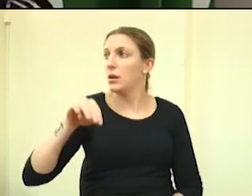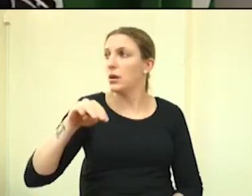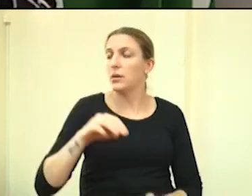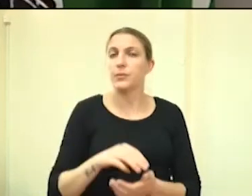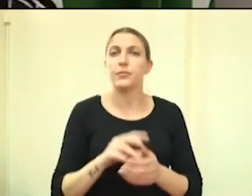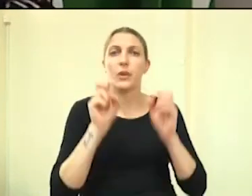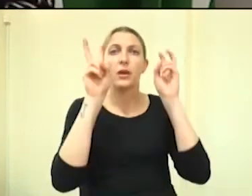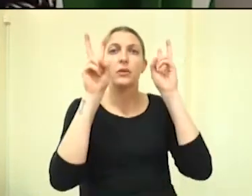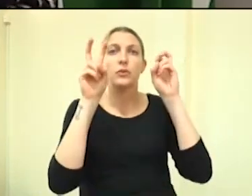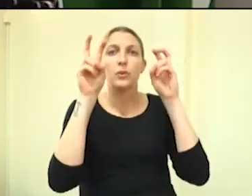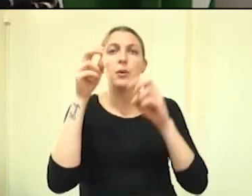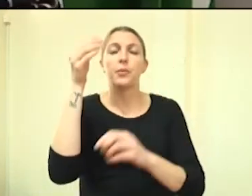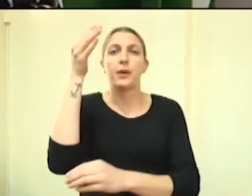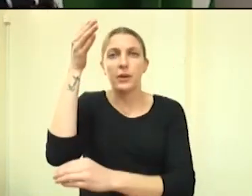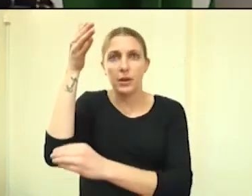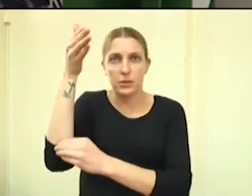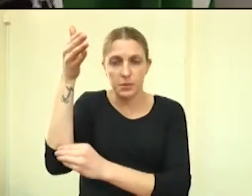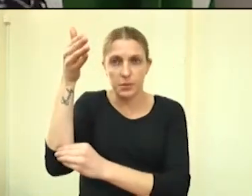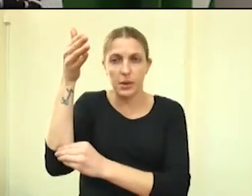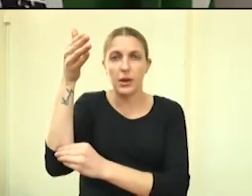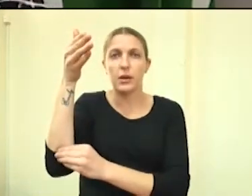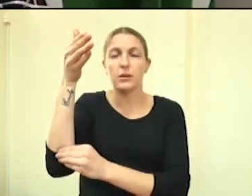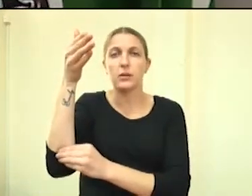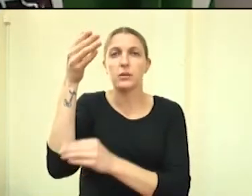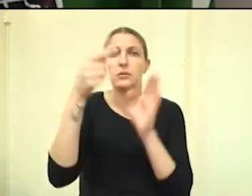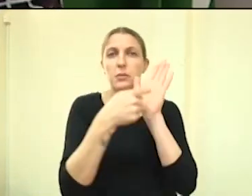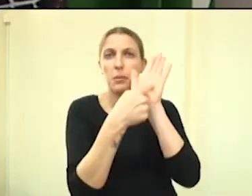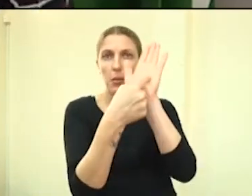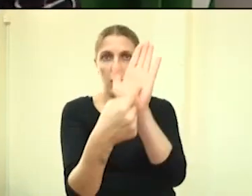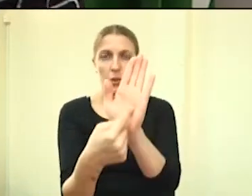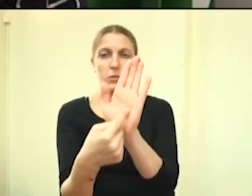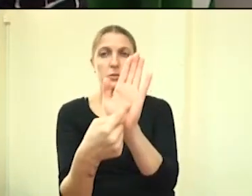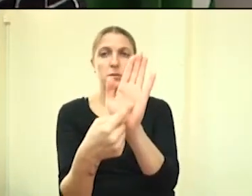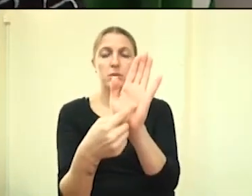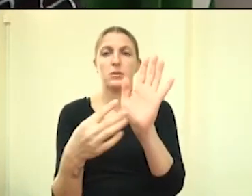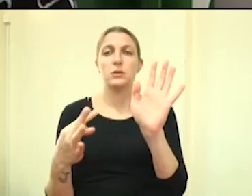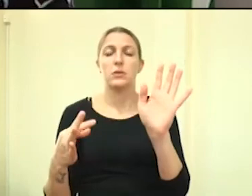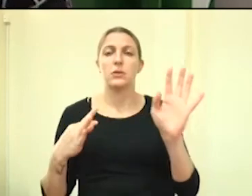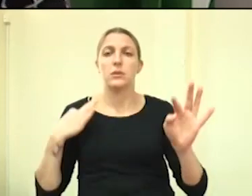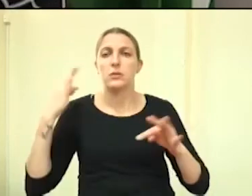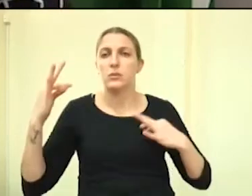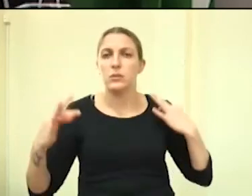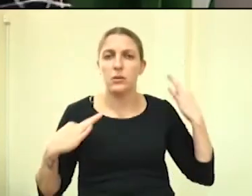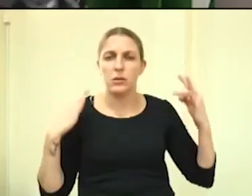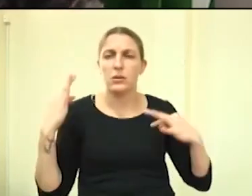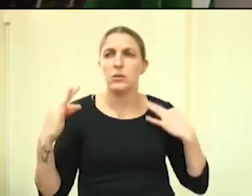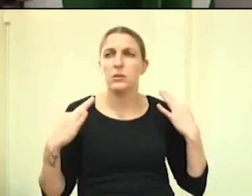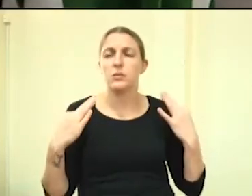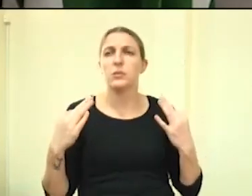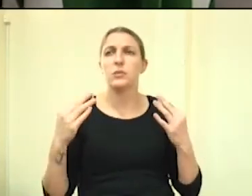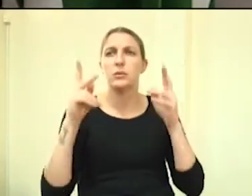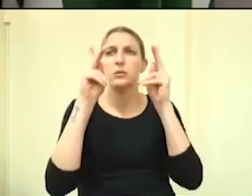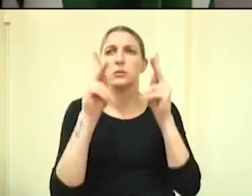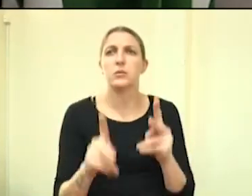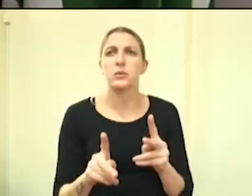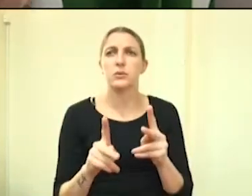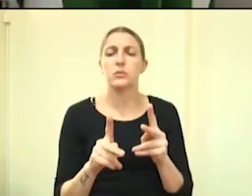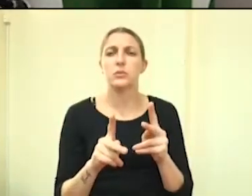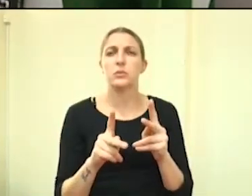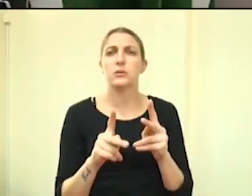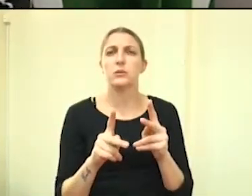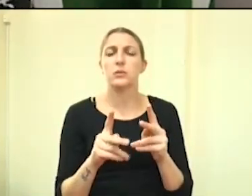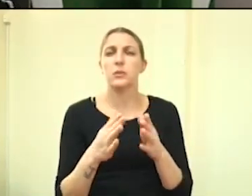Referente às placas de indicação turística, eu fui procurada, né, pelo pessoal aqui do Zulã, que tem um